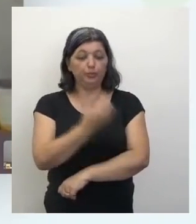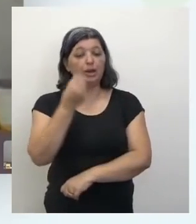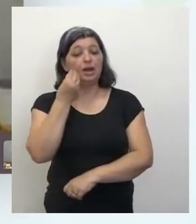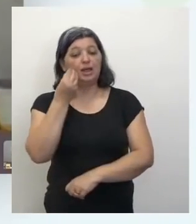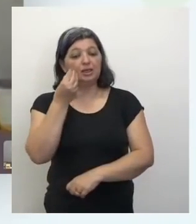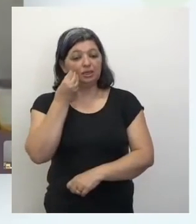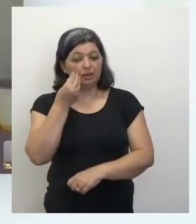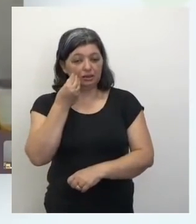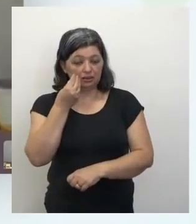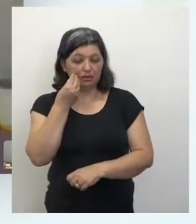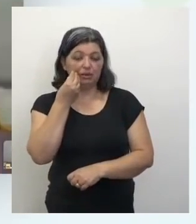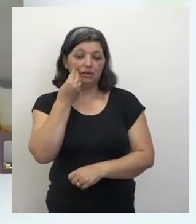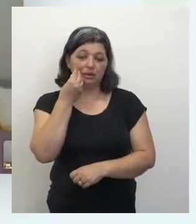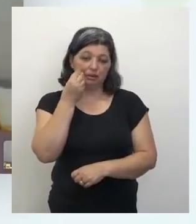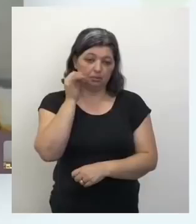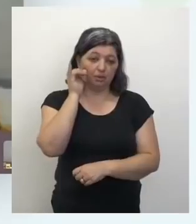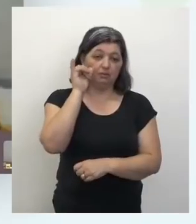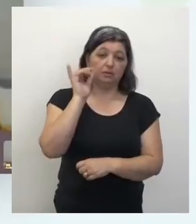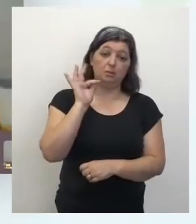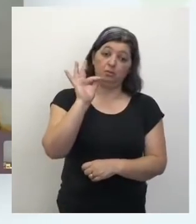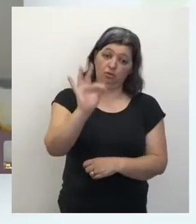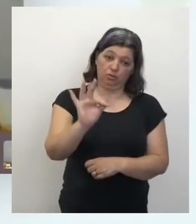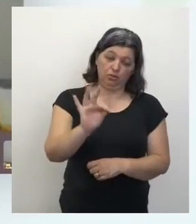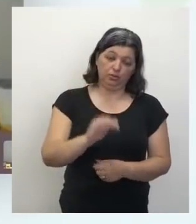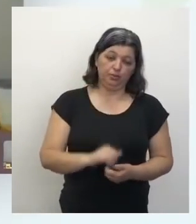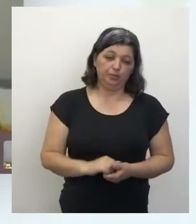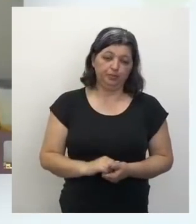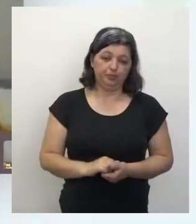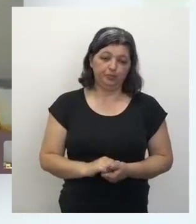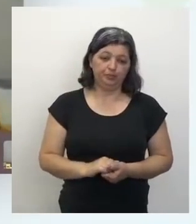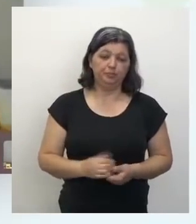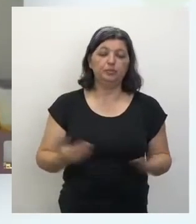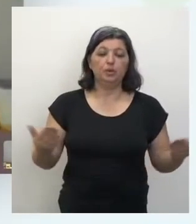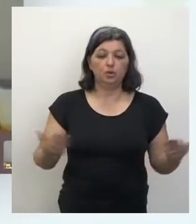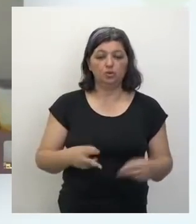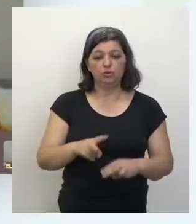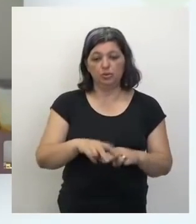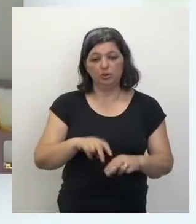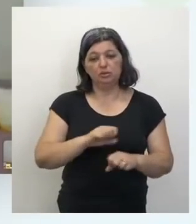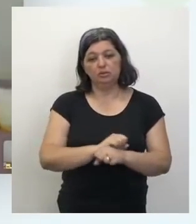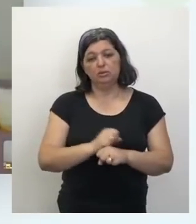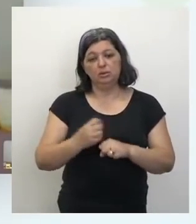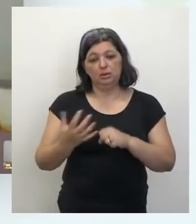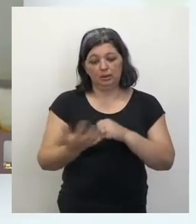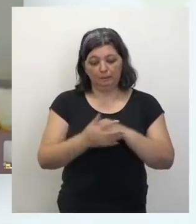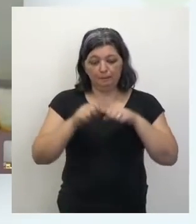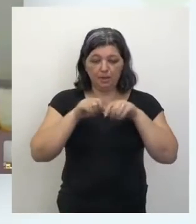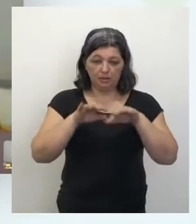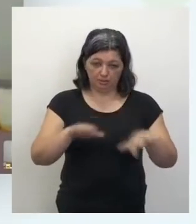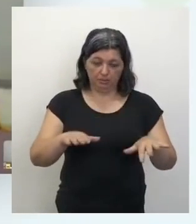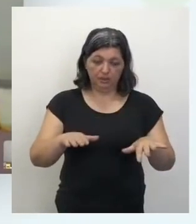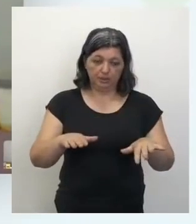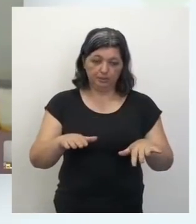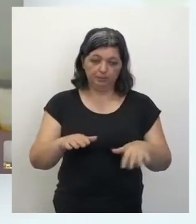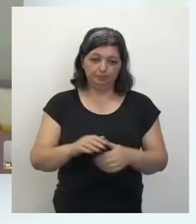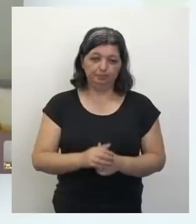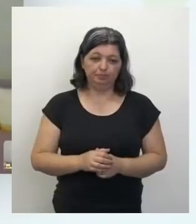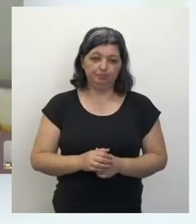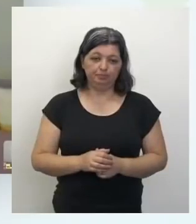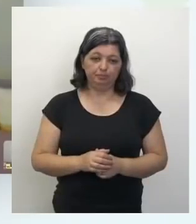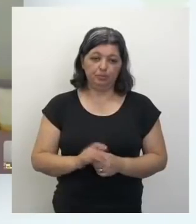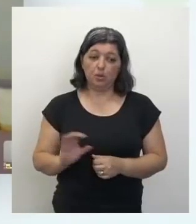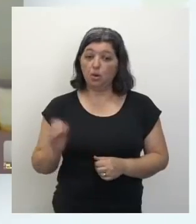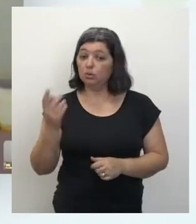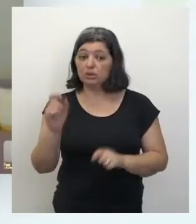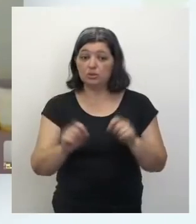causar no futuro, né? Então, assim, a questão hoje da pandemia, a pandemia em si, ela não causa a obesidade